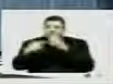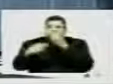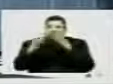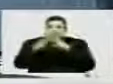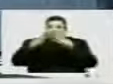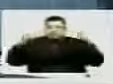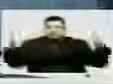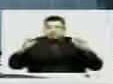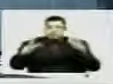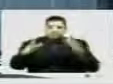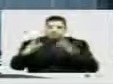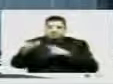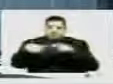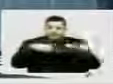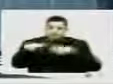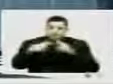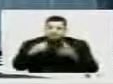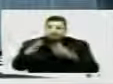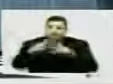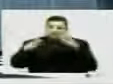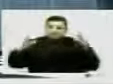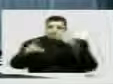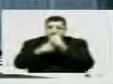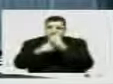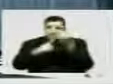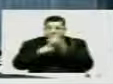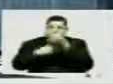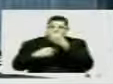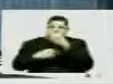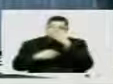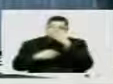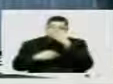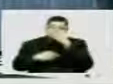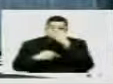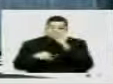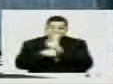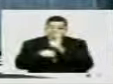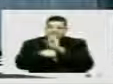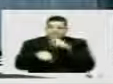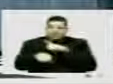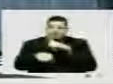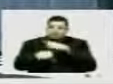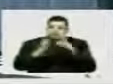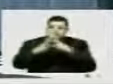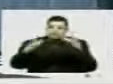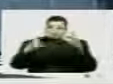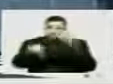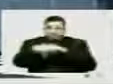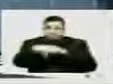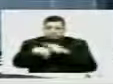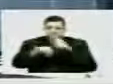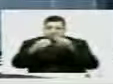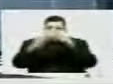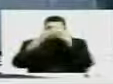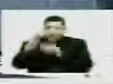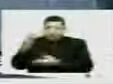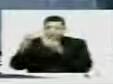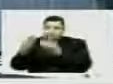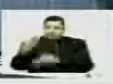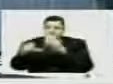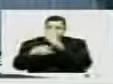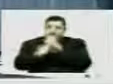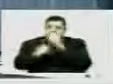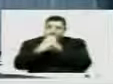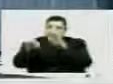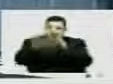portanto, o aumento do desemprego e aumento das demandas sociais. Um Estado que tem, ao mesmo tempo, queda de orçamento